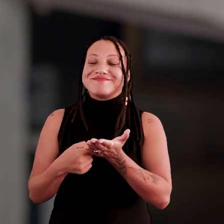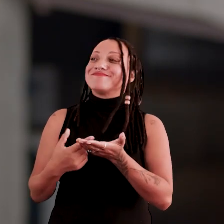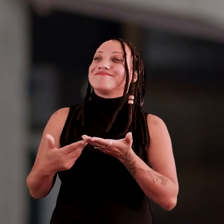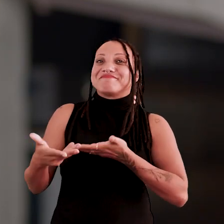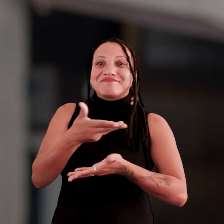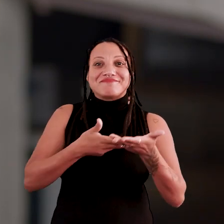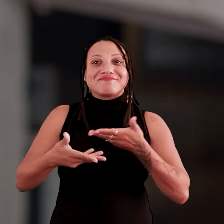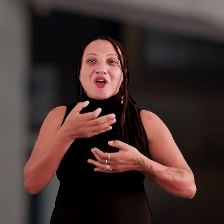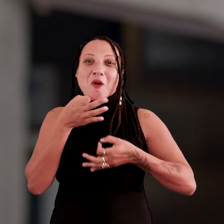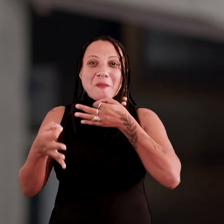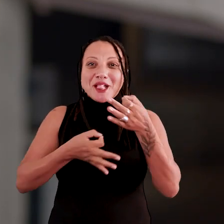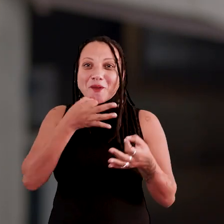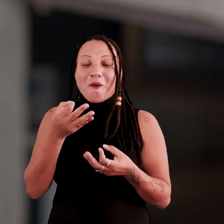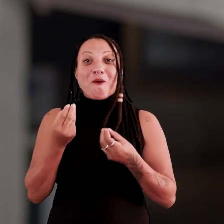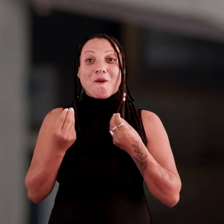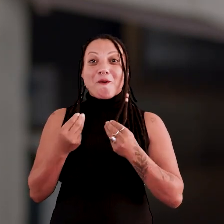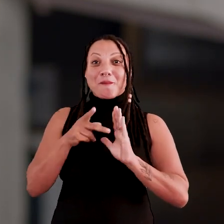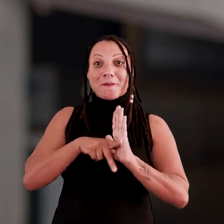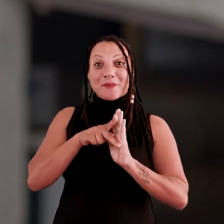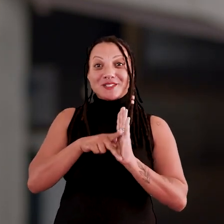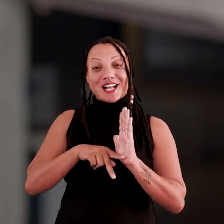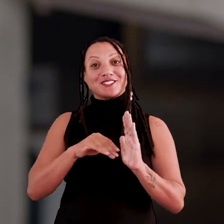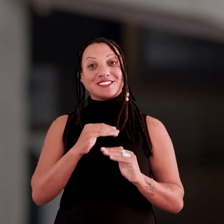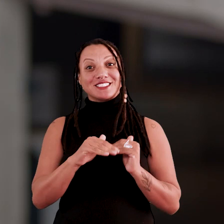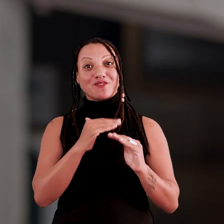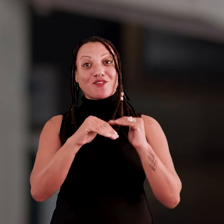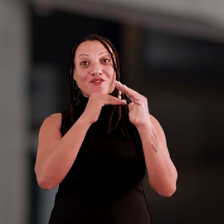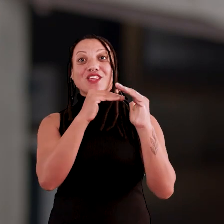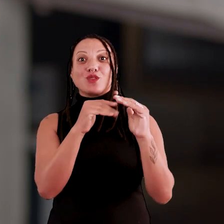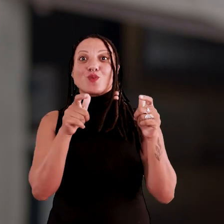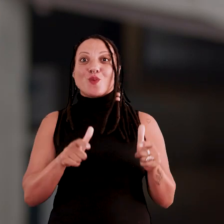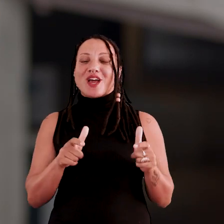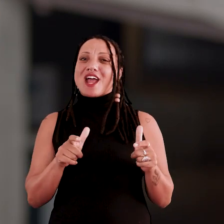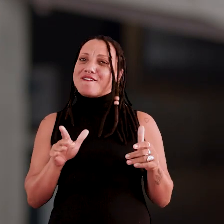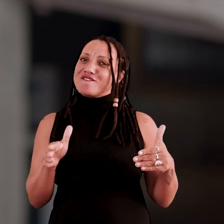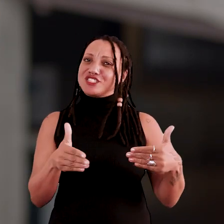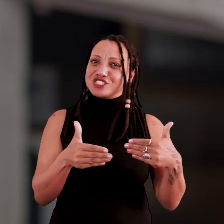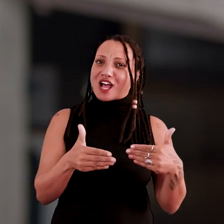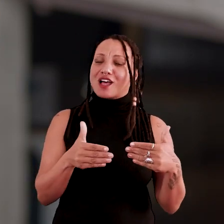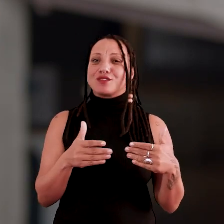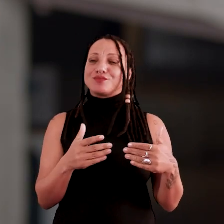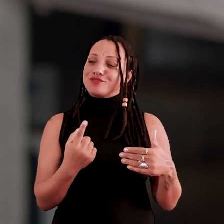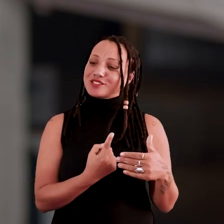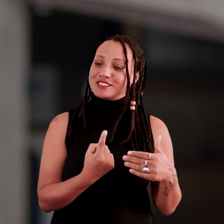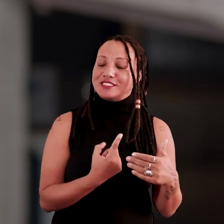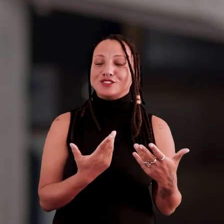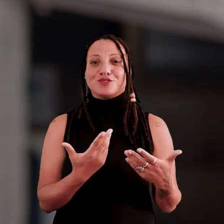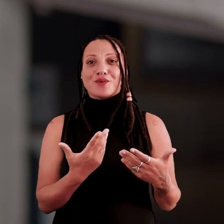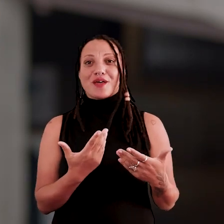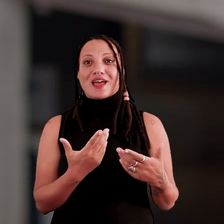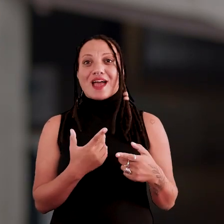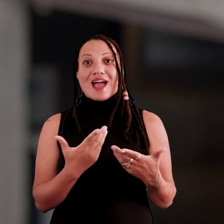no mesmo ambiente que a gente trabalhava e estudava. Então acho que não só foi um movimento de começar a entender